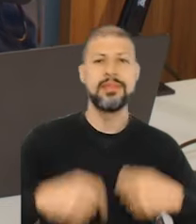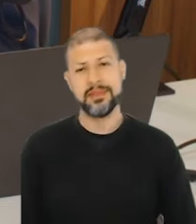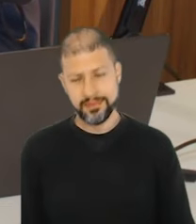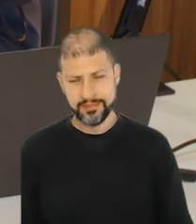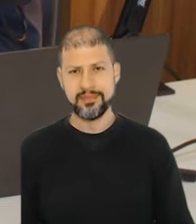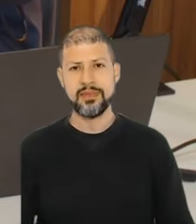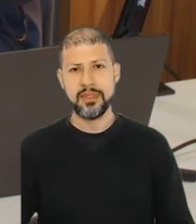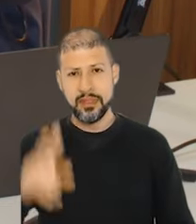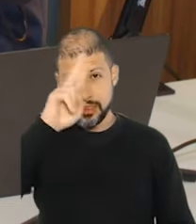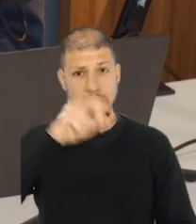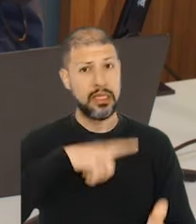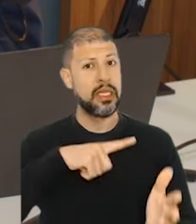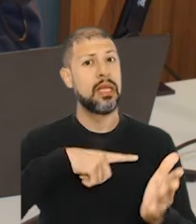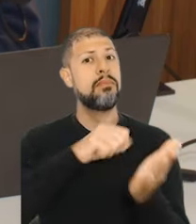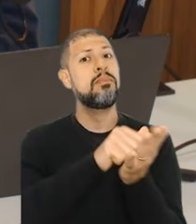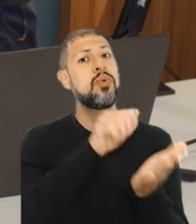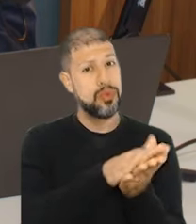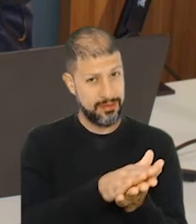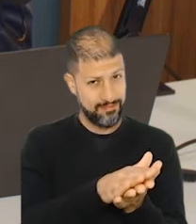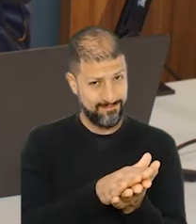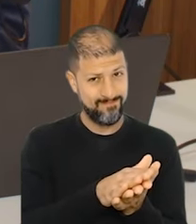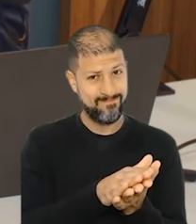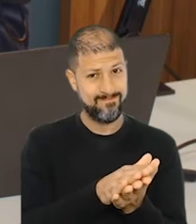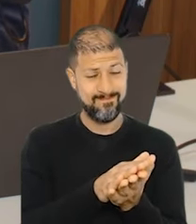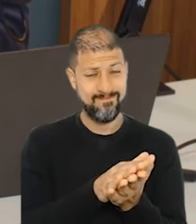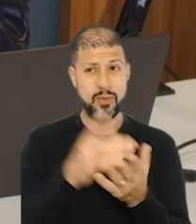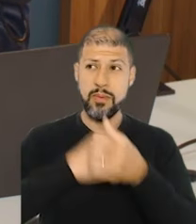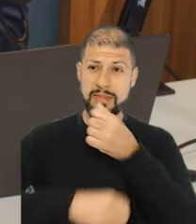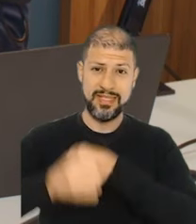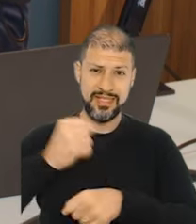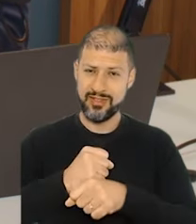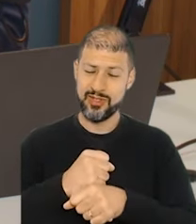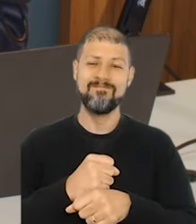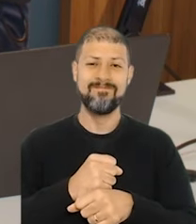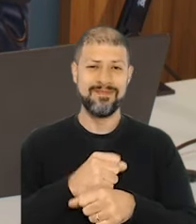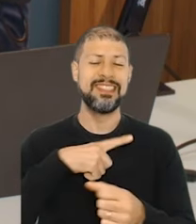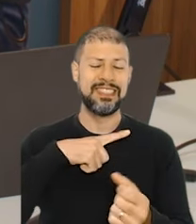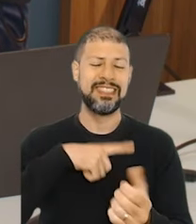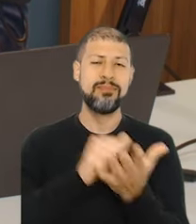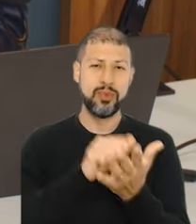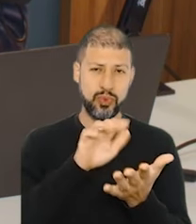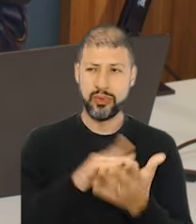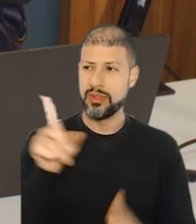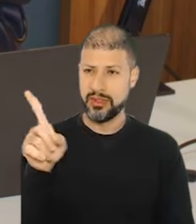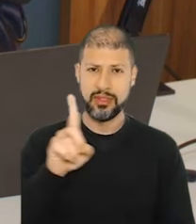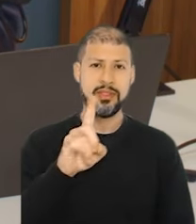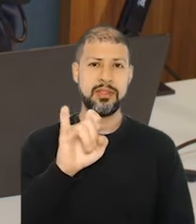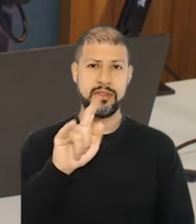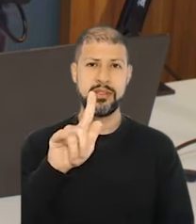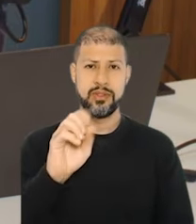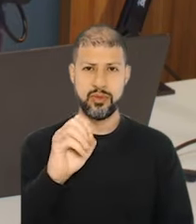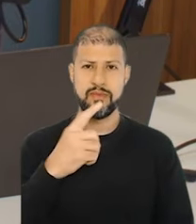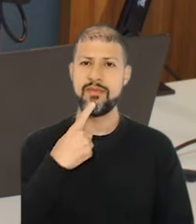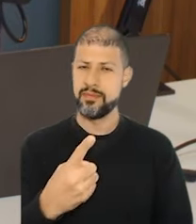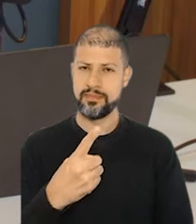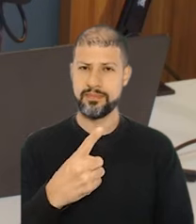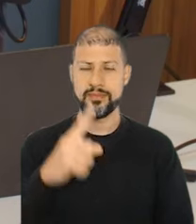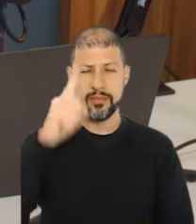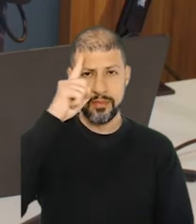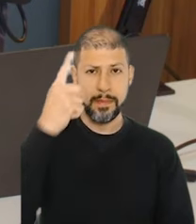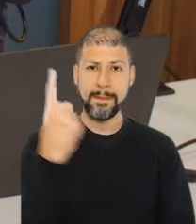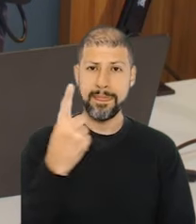vai ter a multa então né se caso eu não entreguei do ano passado gerou uma multa que o Diego tinha falado exatamente a partir do dia primeiro de junho